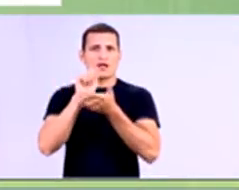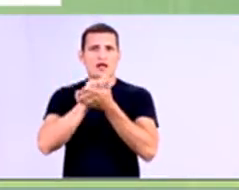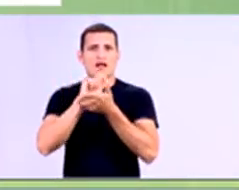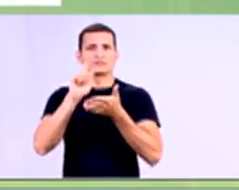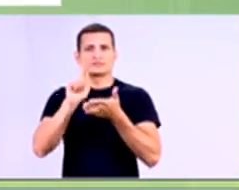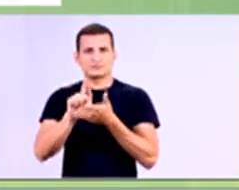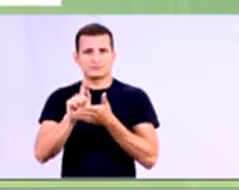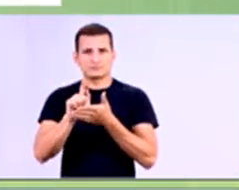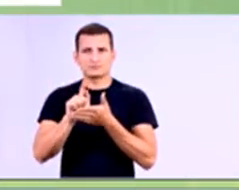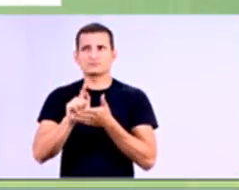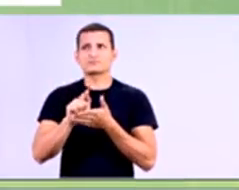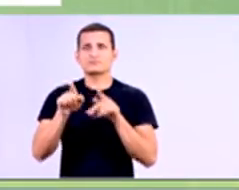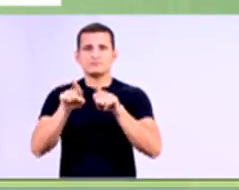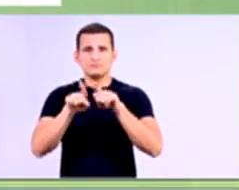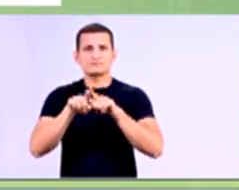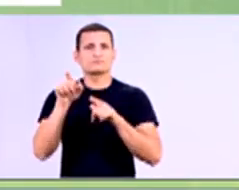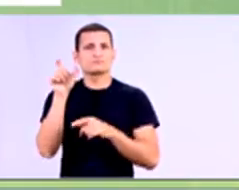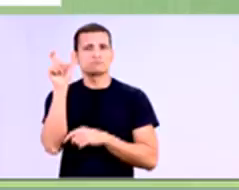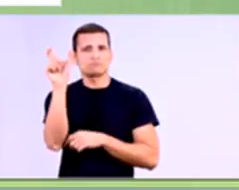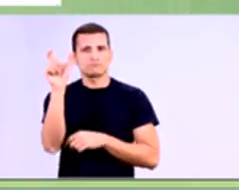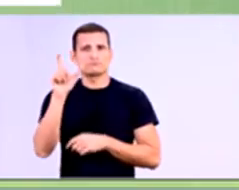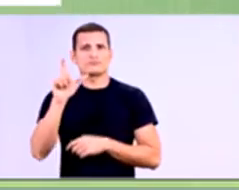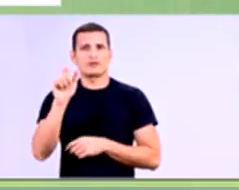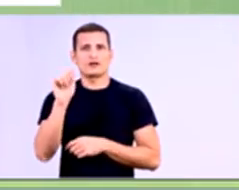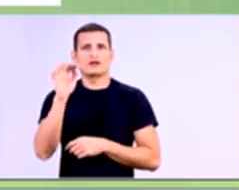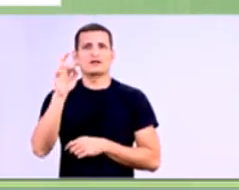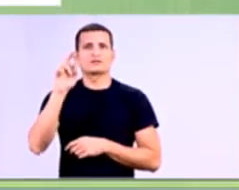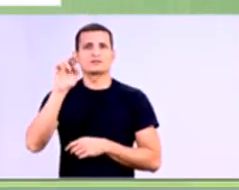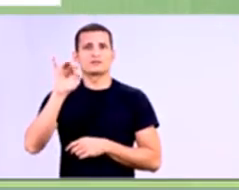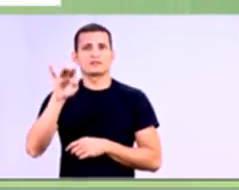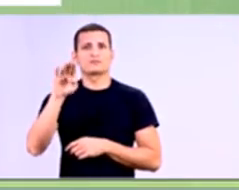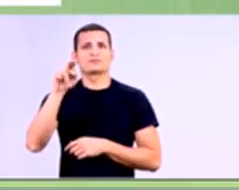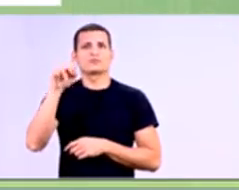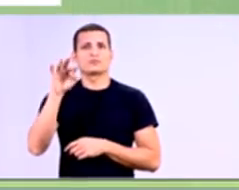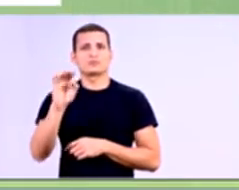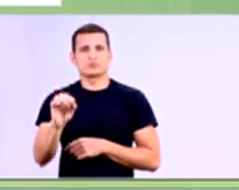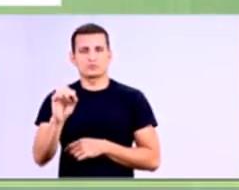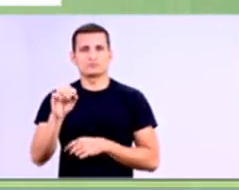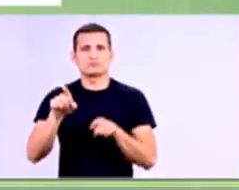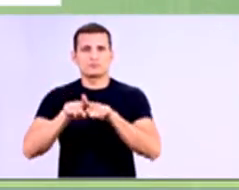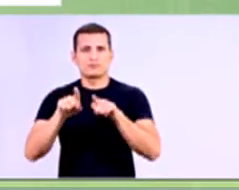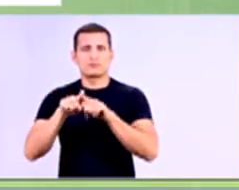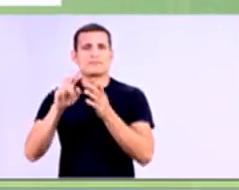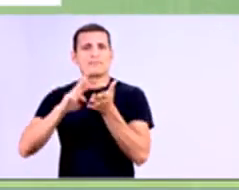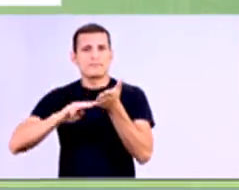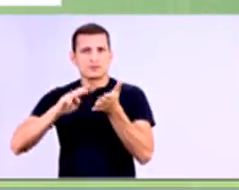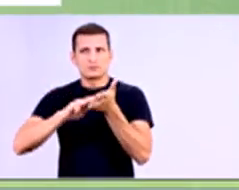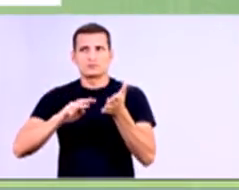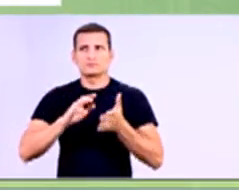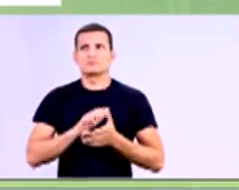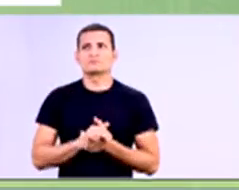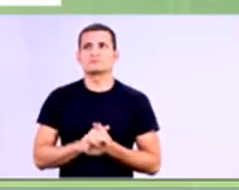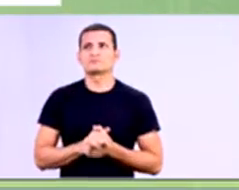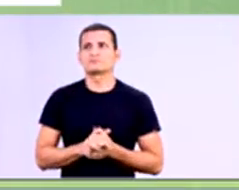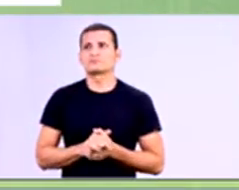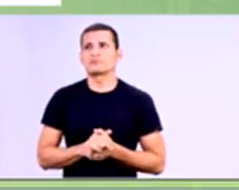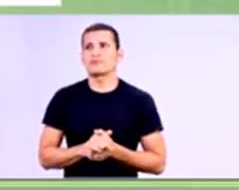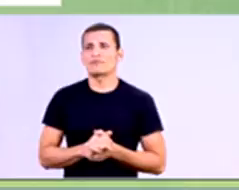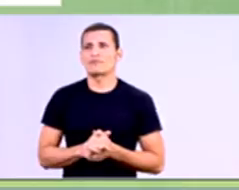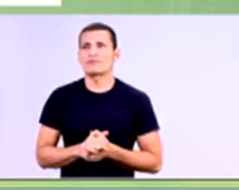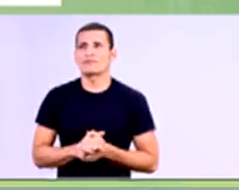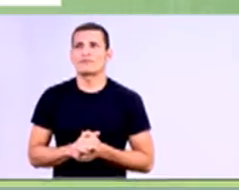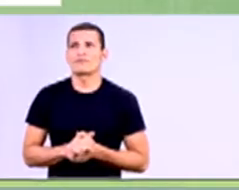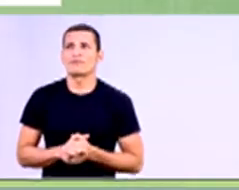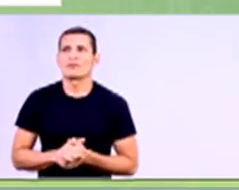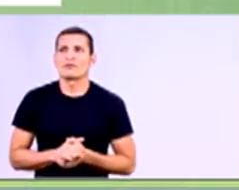tem aqui um atributo e também contém métodos. E aqui tem uma novidade que eu ainda não falei nas aulas